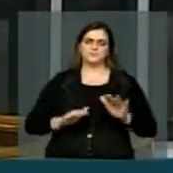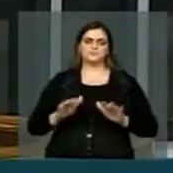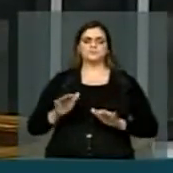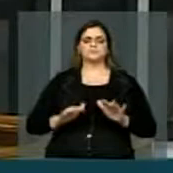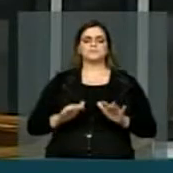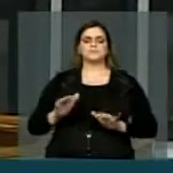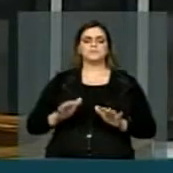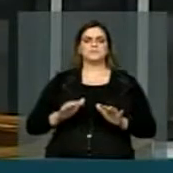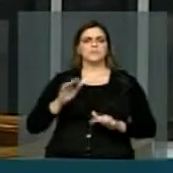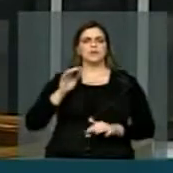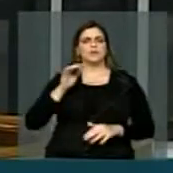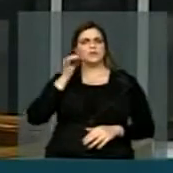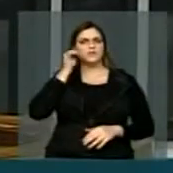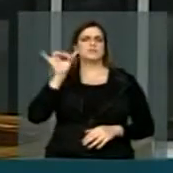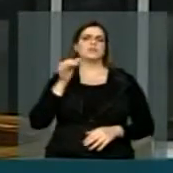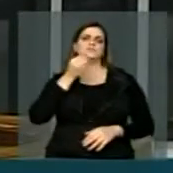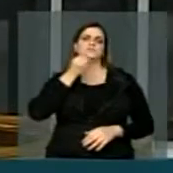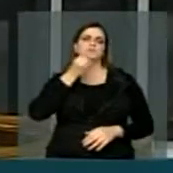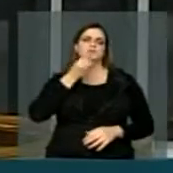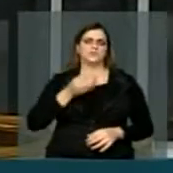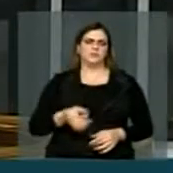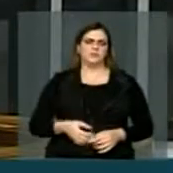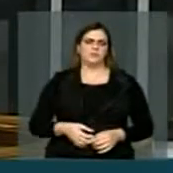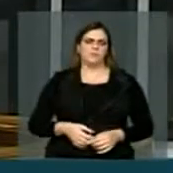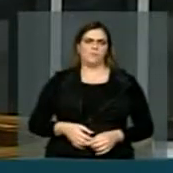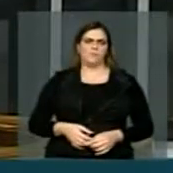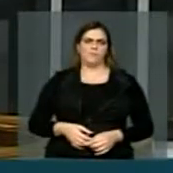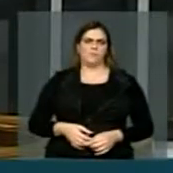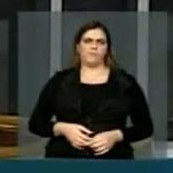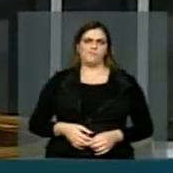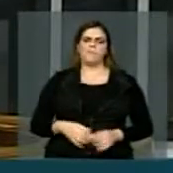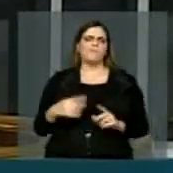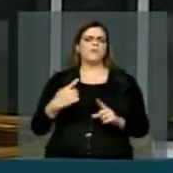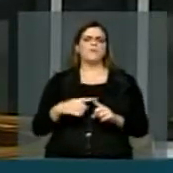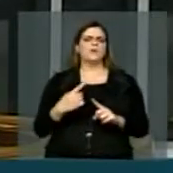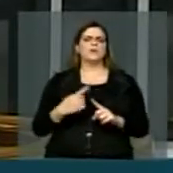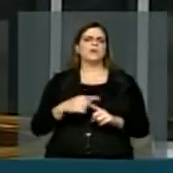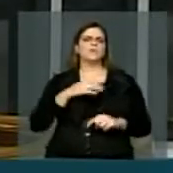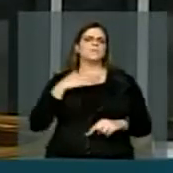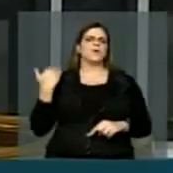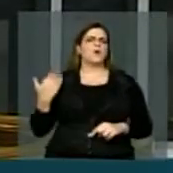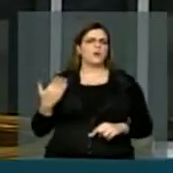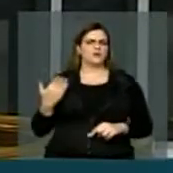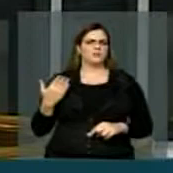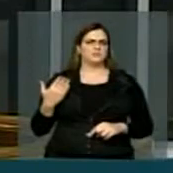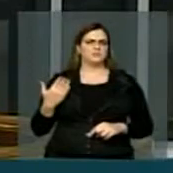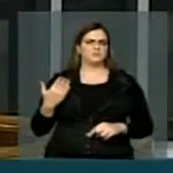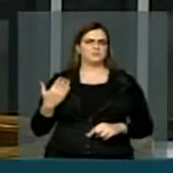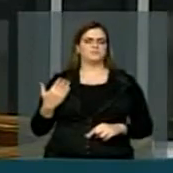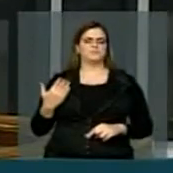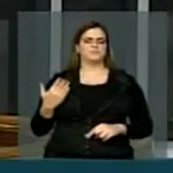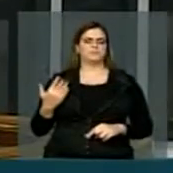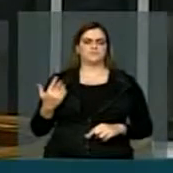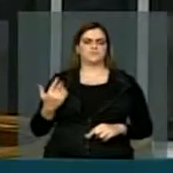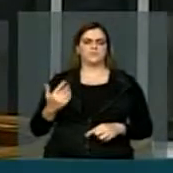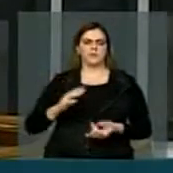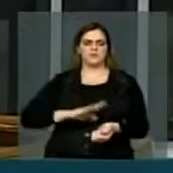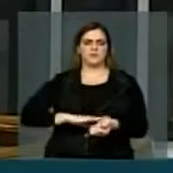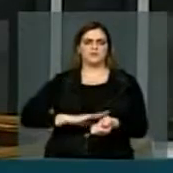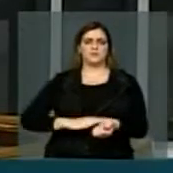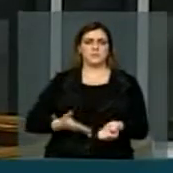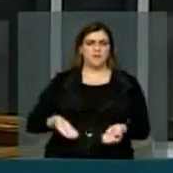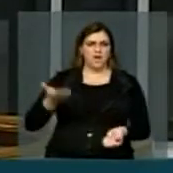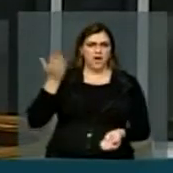95% pode ser evitado. E as causas mais frequentes dessas mortes: hipertensão induzida